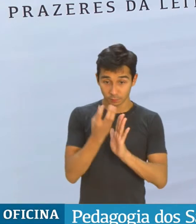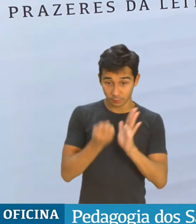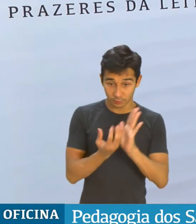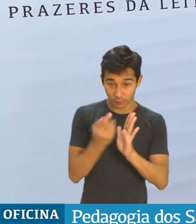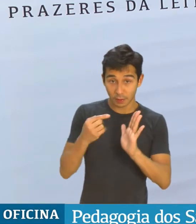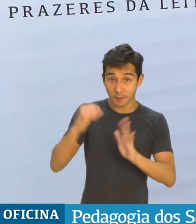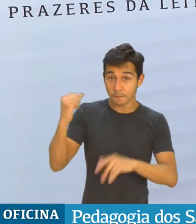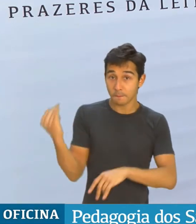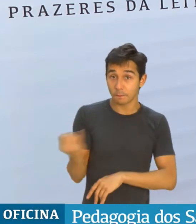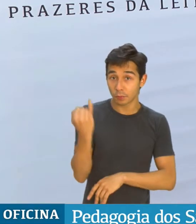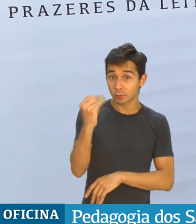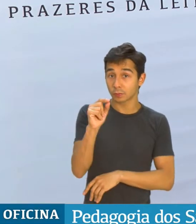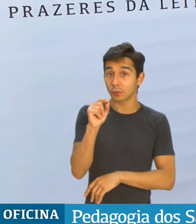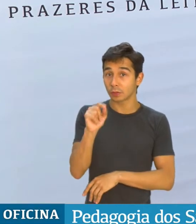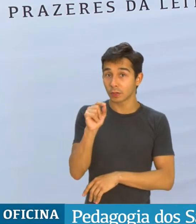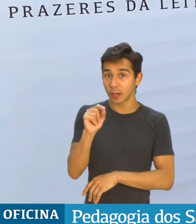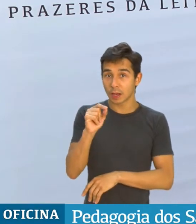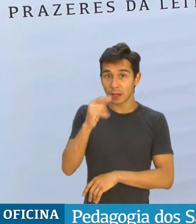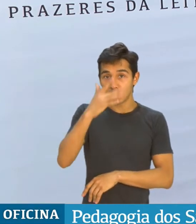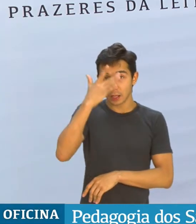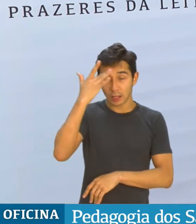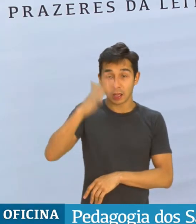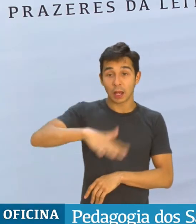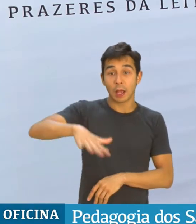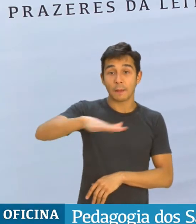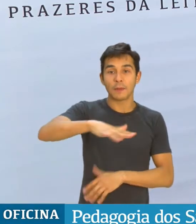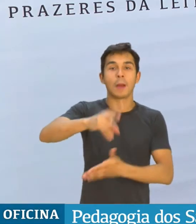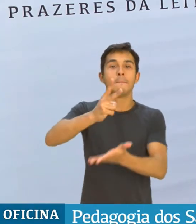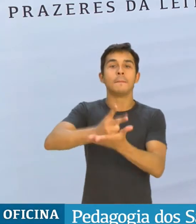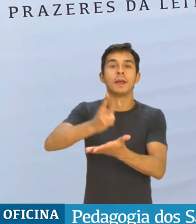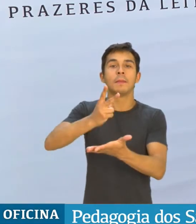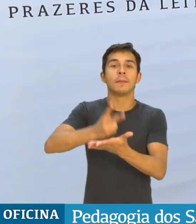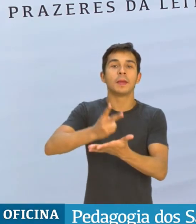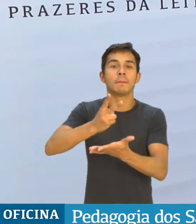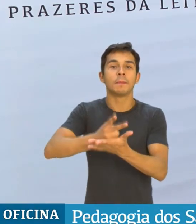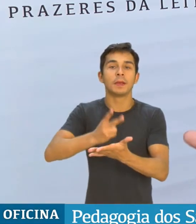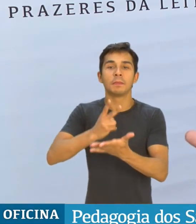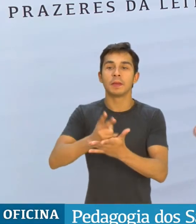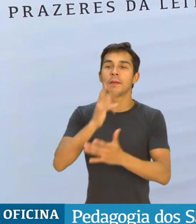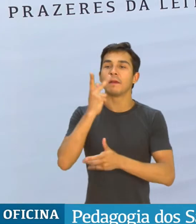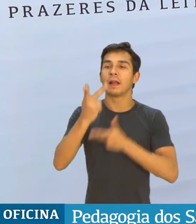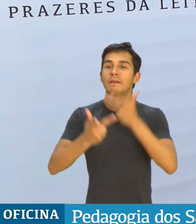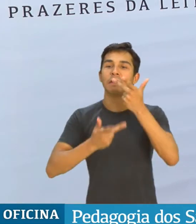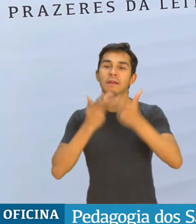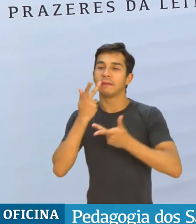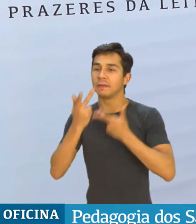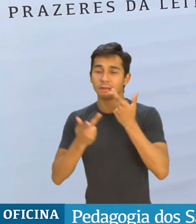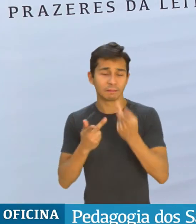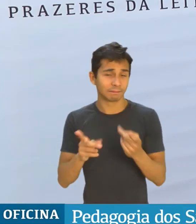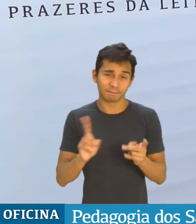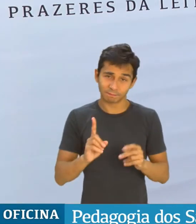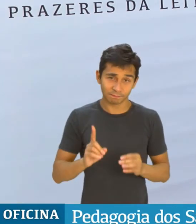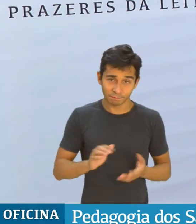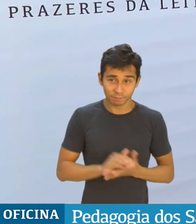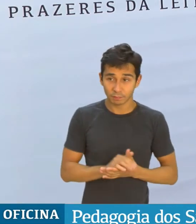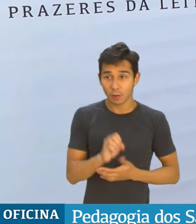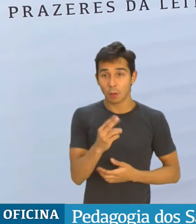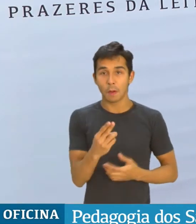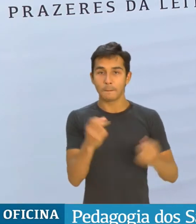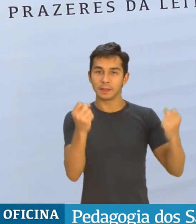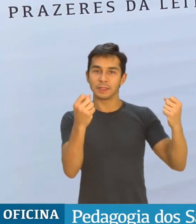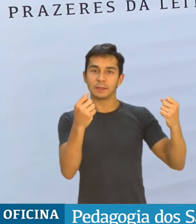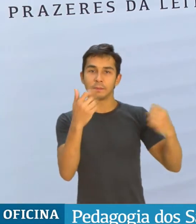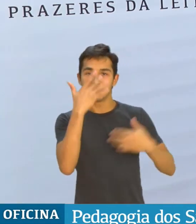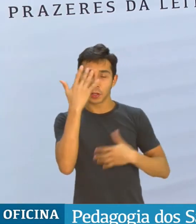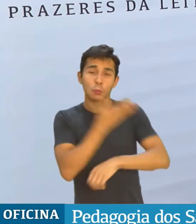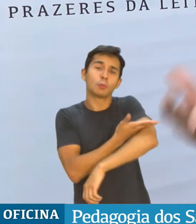sarau não é para você falar para as mesmas pessoas que gostam de poesia, ou que frequentam o slam, ou para